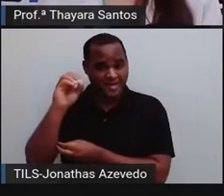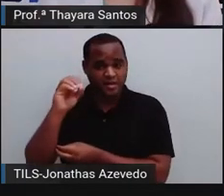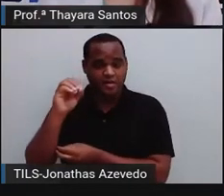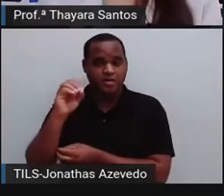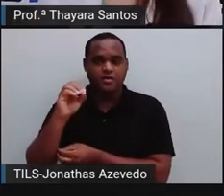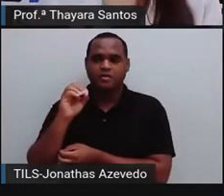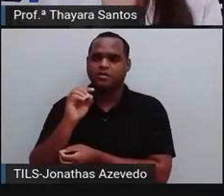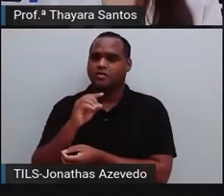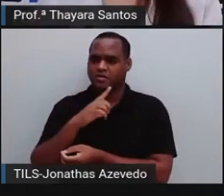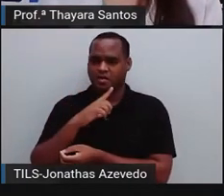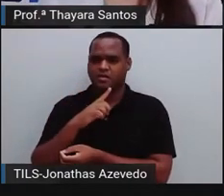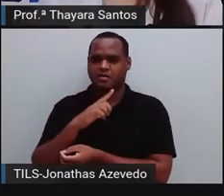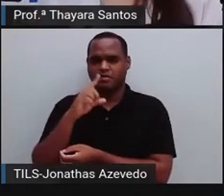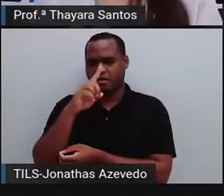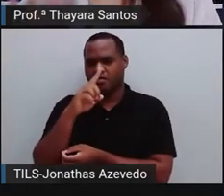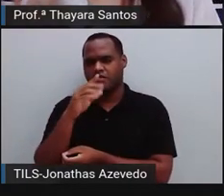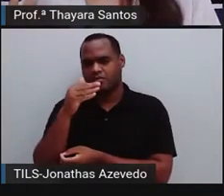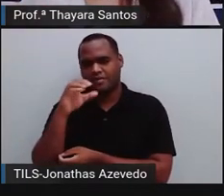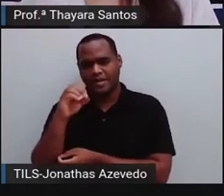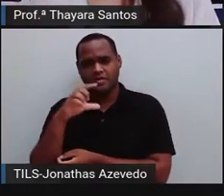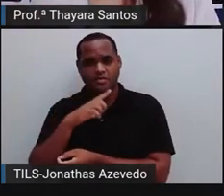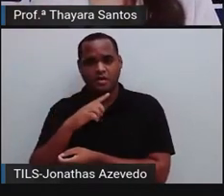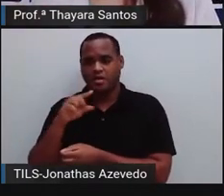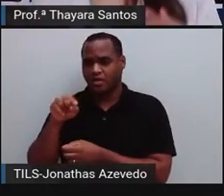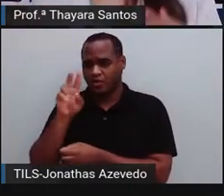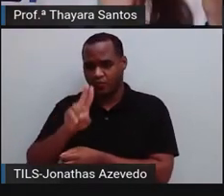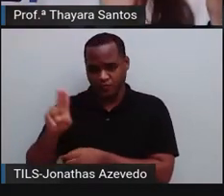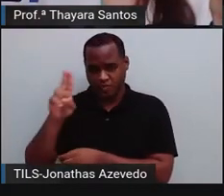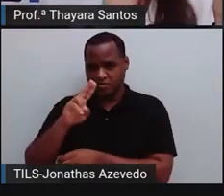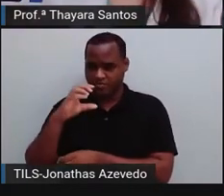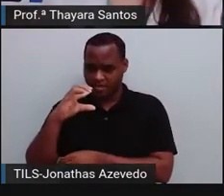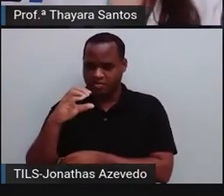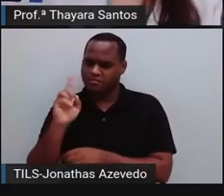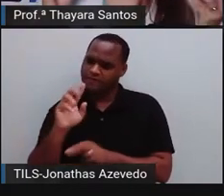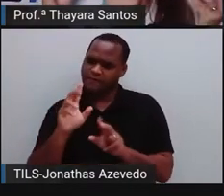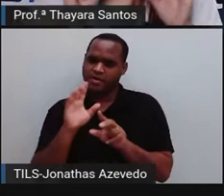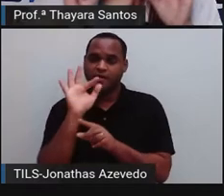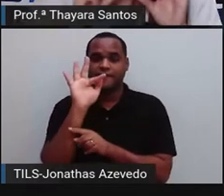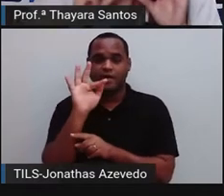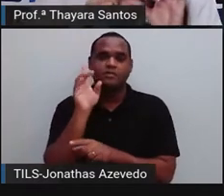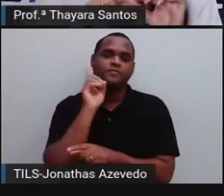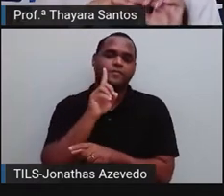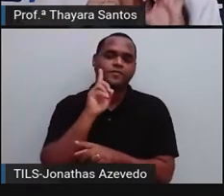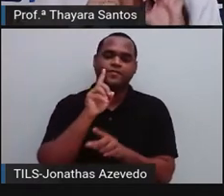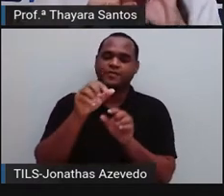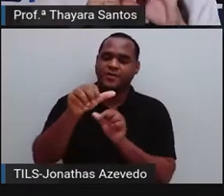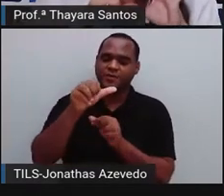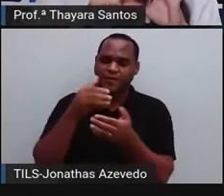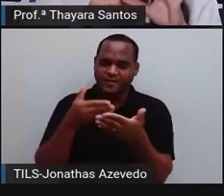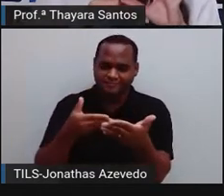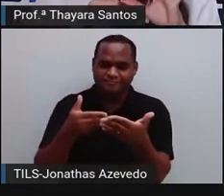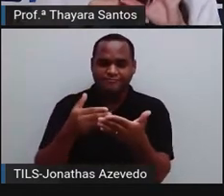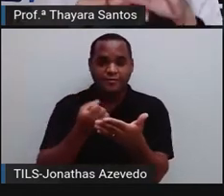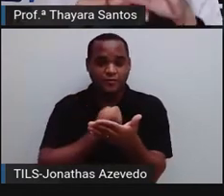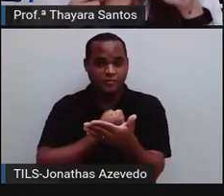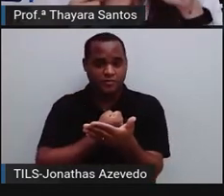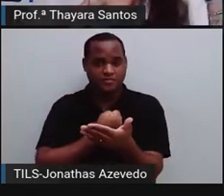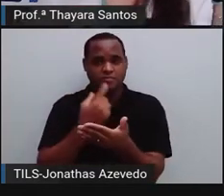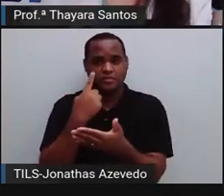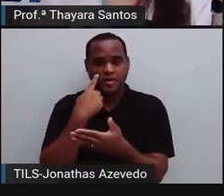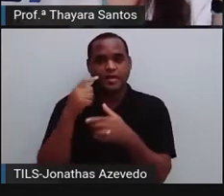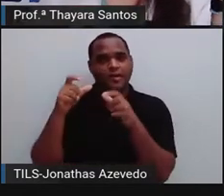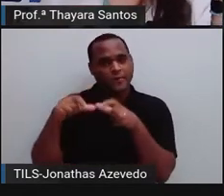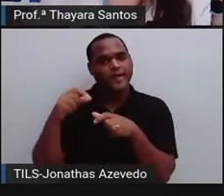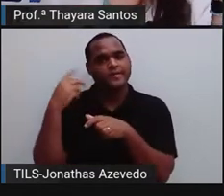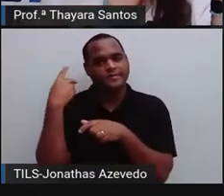10 graus Celsius, como eles não usam graus Celsius, eles usam Fahrenheit, eu vou ter que transformar esse número